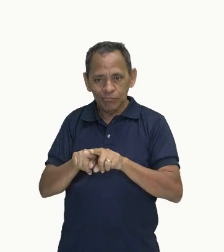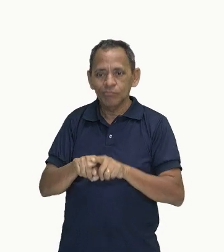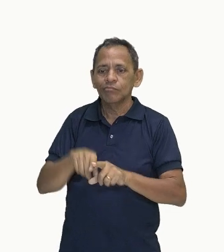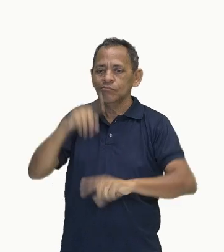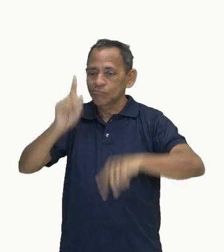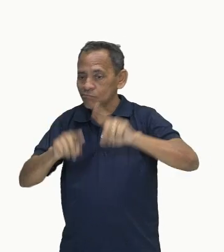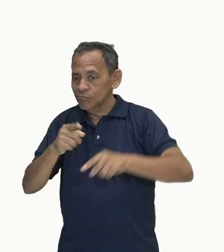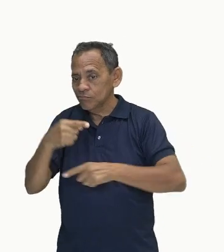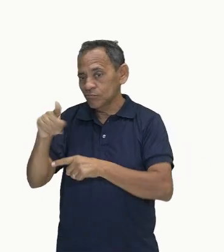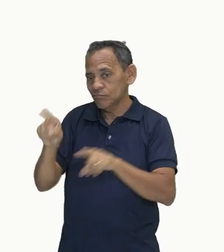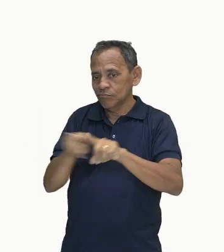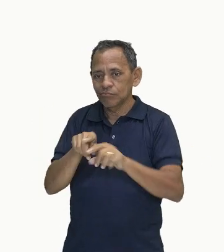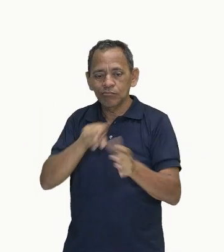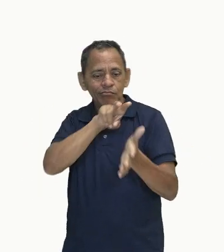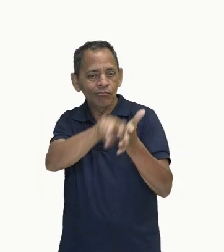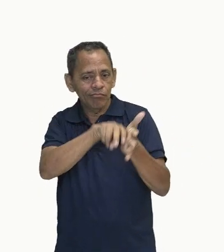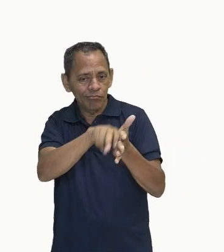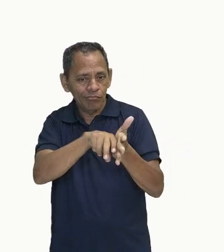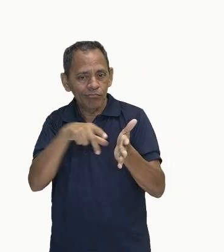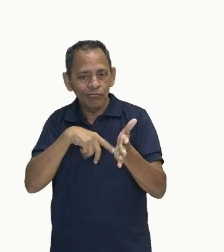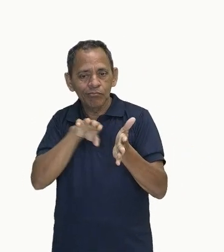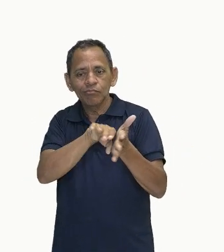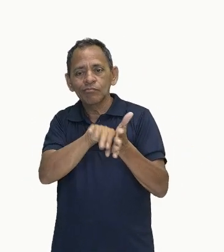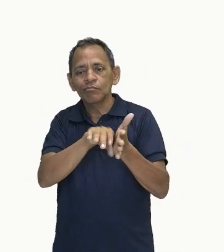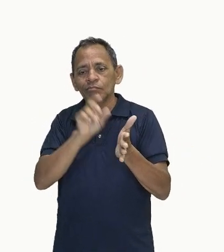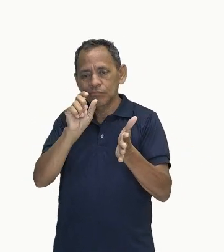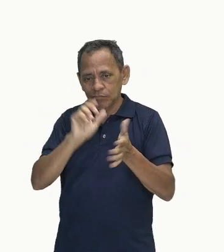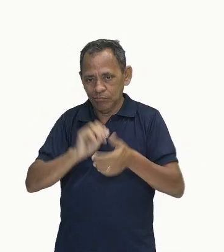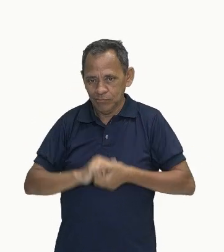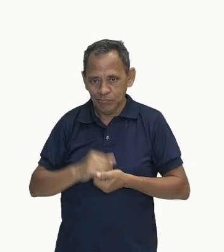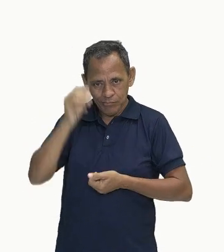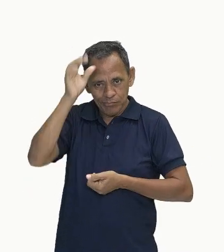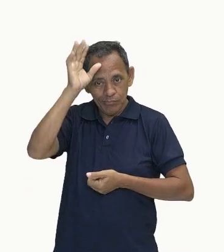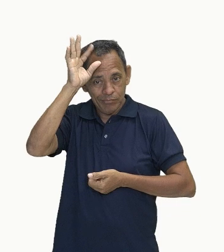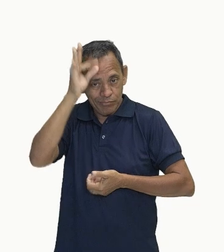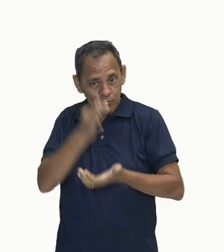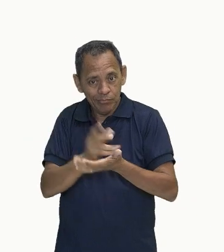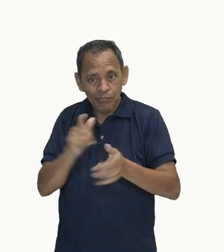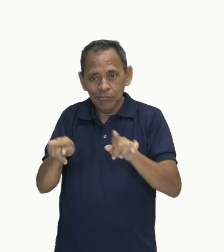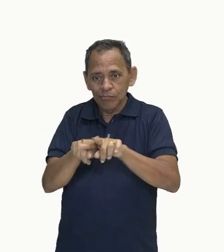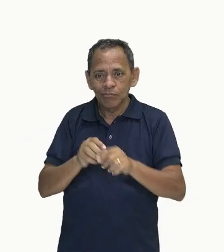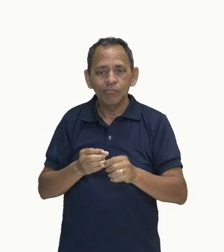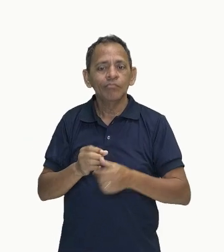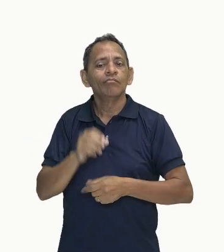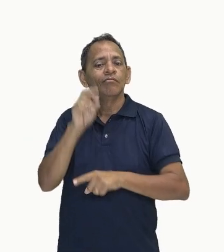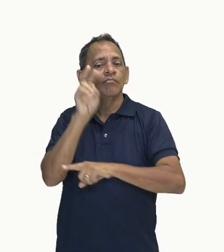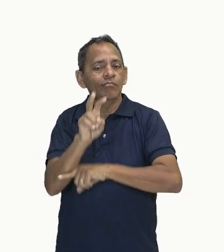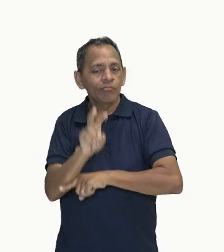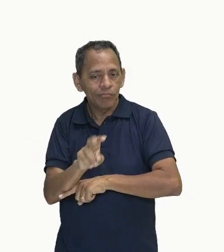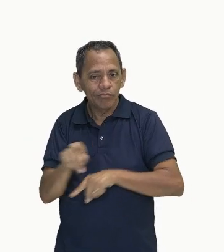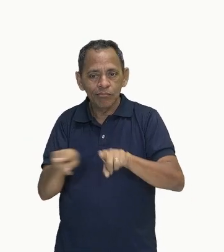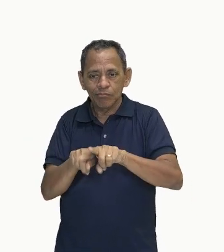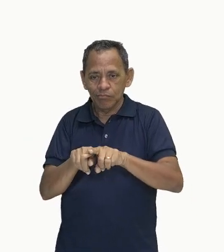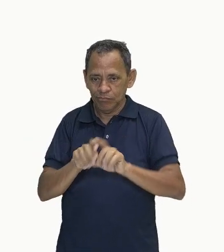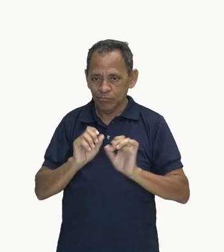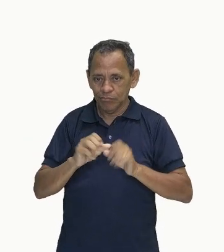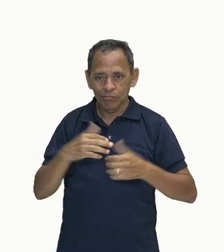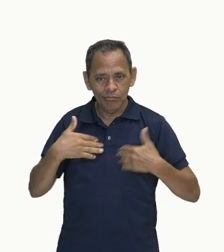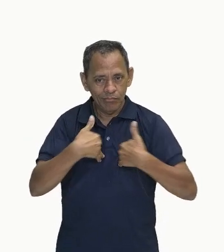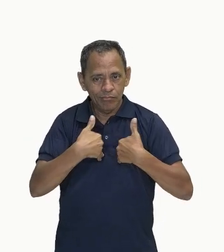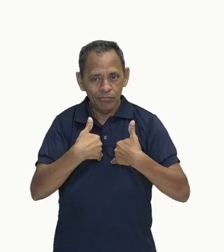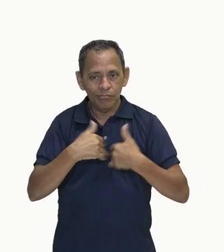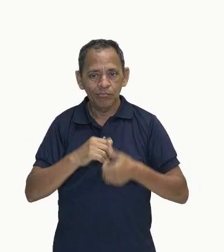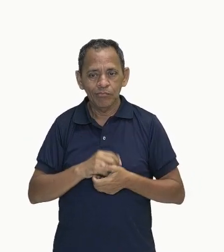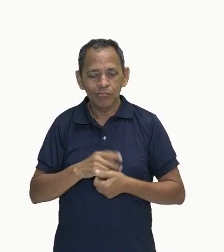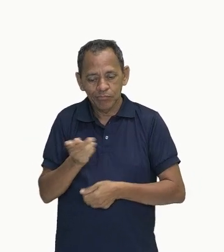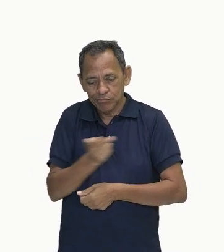a pecuária, aí nós temos o conceito, ela compreende a criação o quê? De animais, tá bom? E ambas